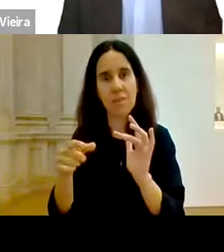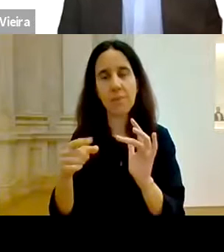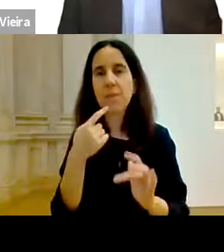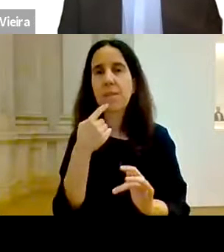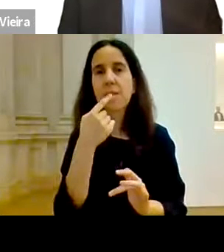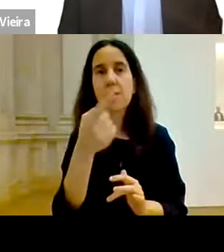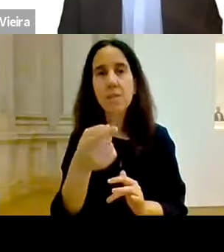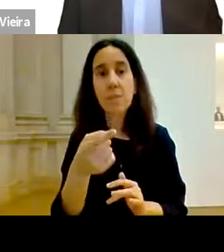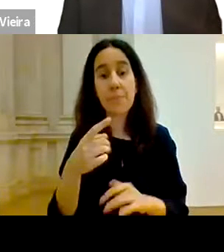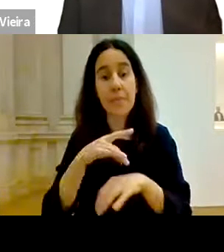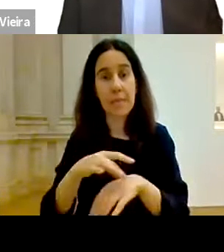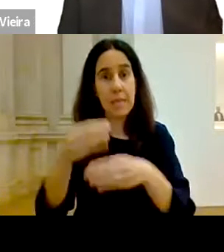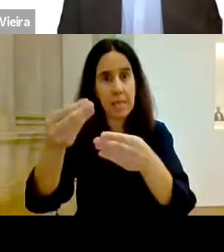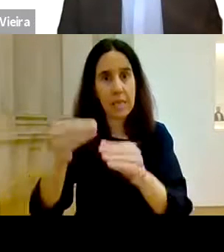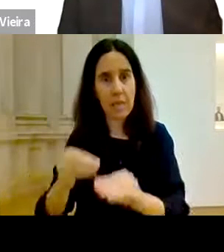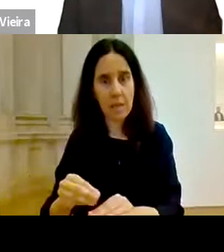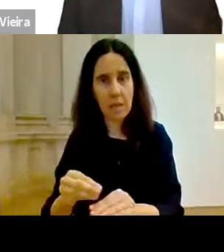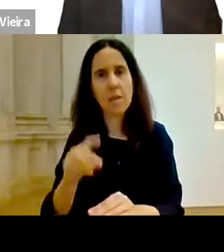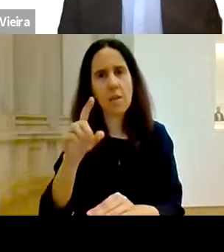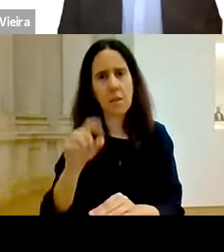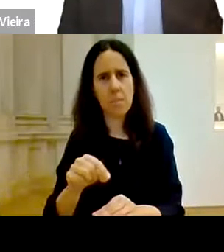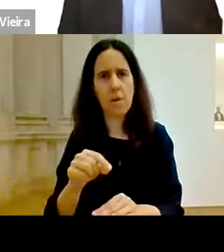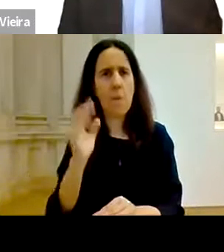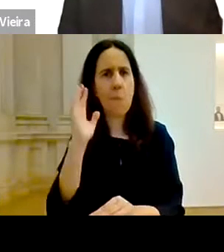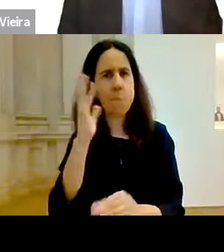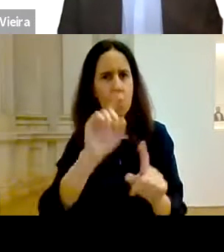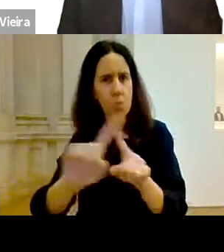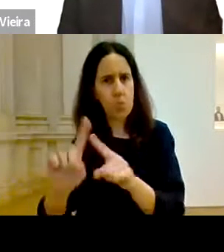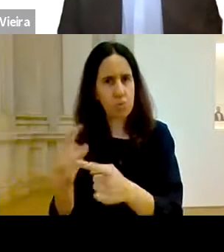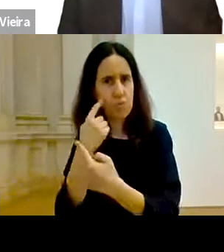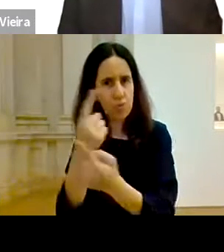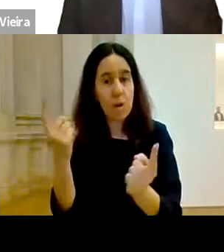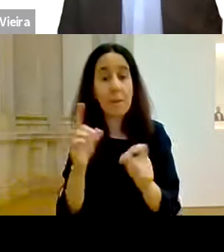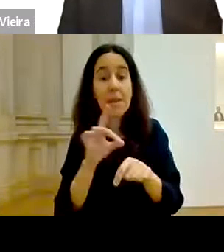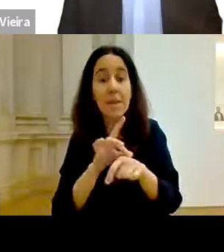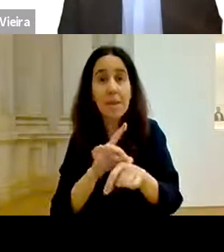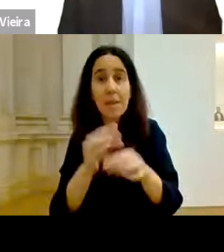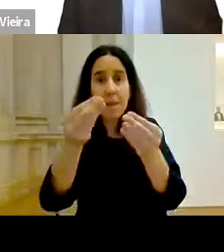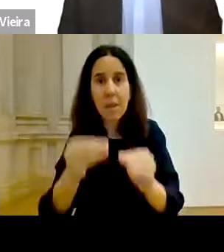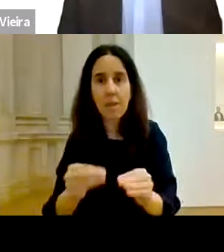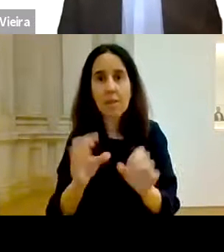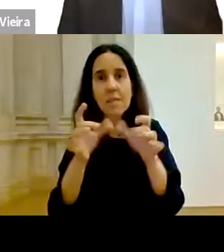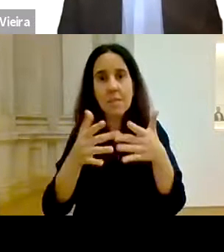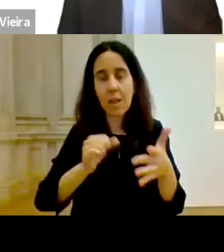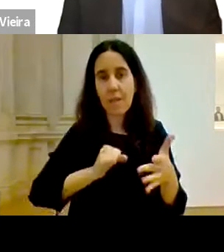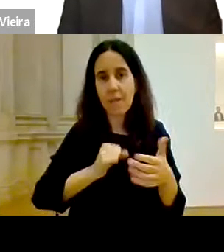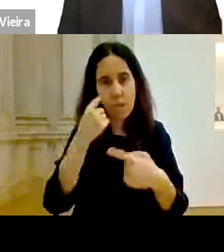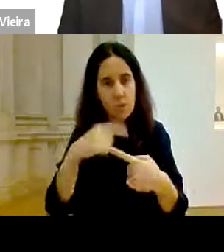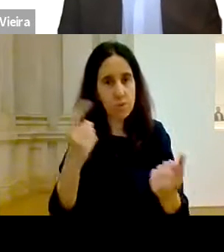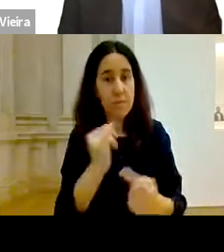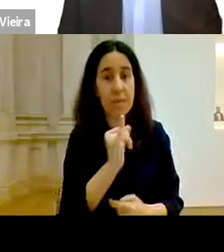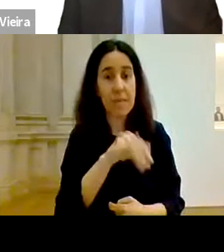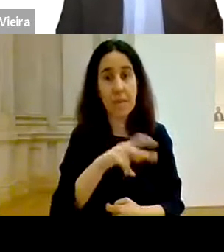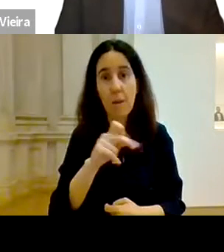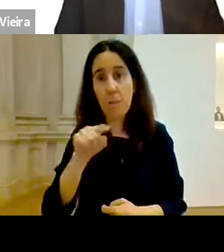que o guia, e foi referido também por os vários oradores, mas o guia está disponível no nosso site em ina.pt, na